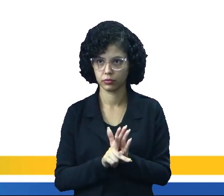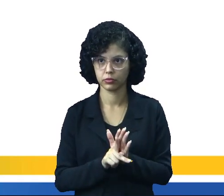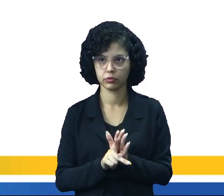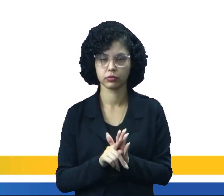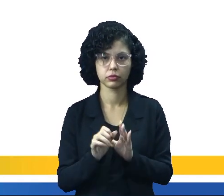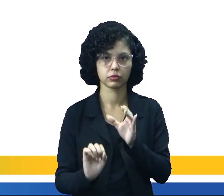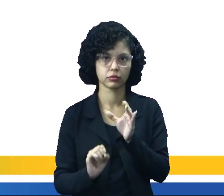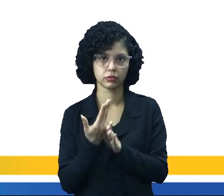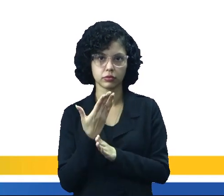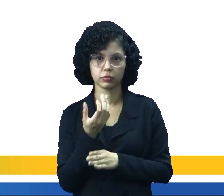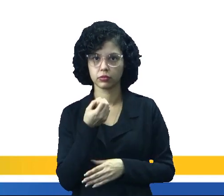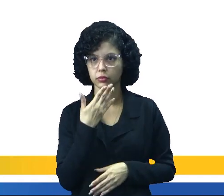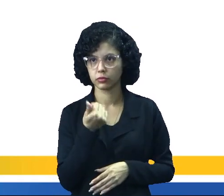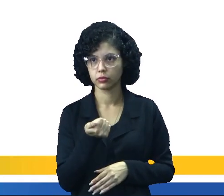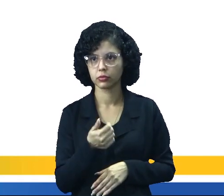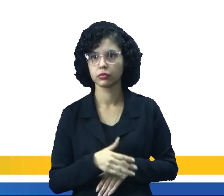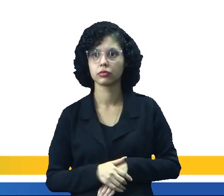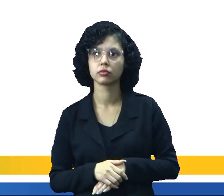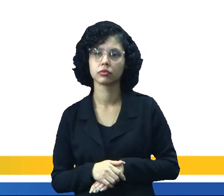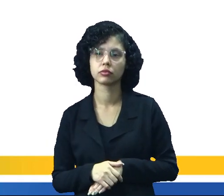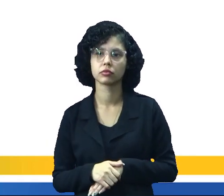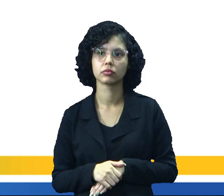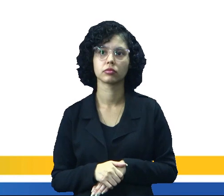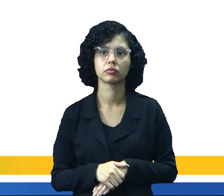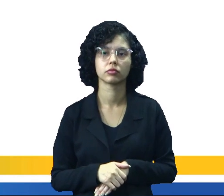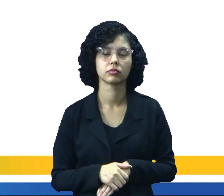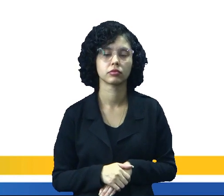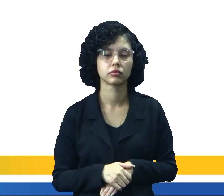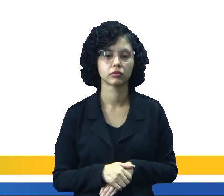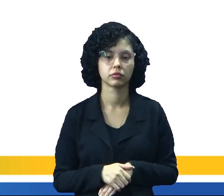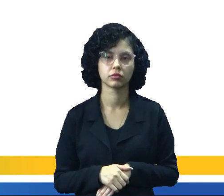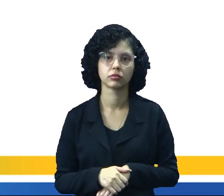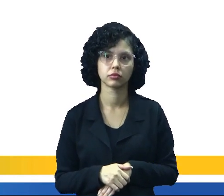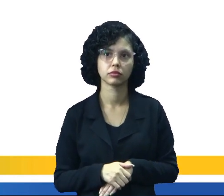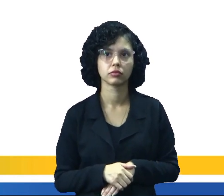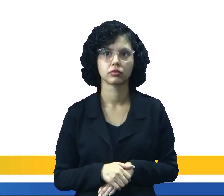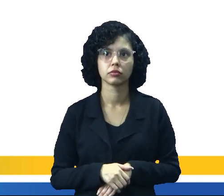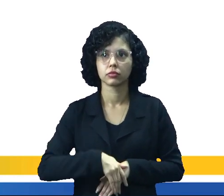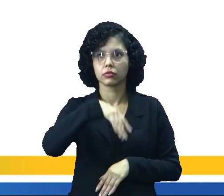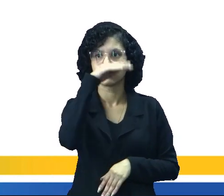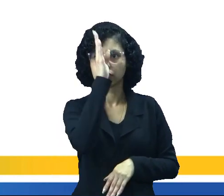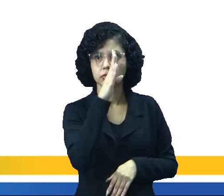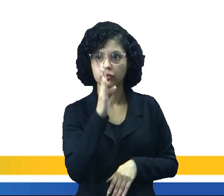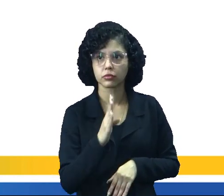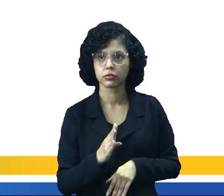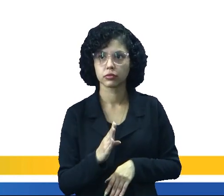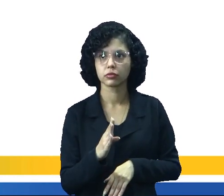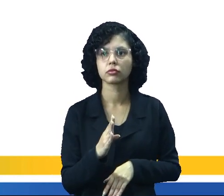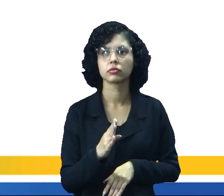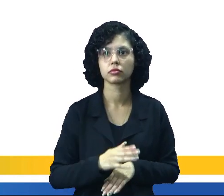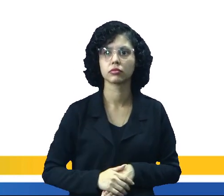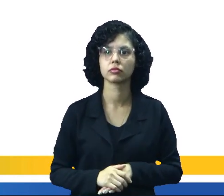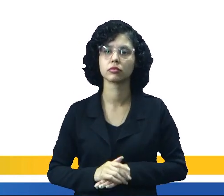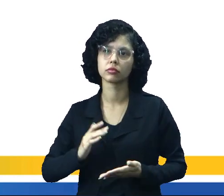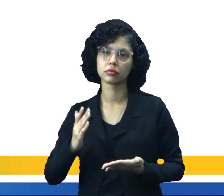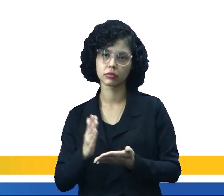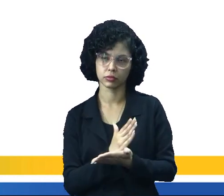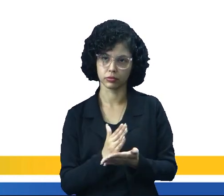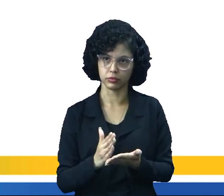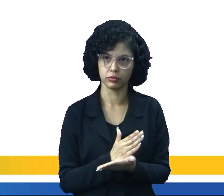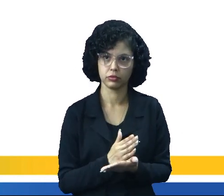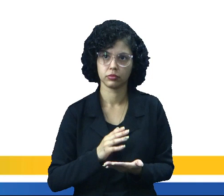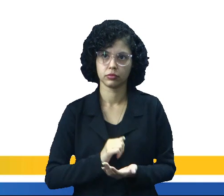si. Tranquilo? Muito bem. No Brasil aí nós temos, né,